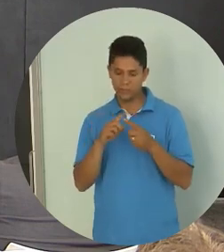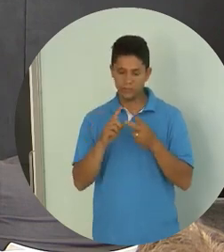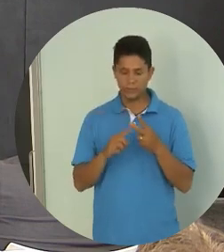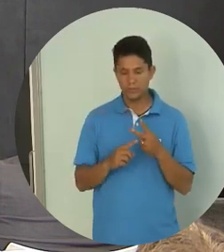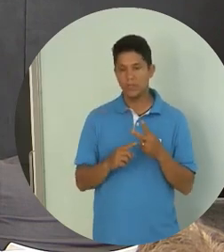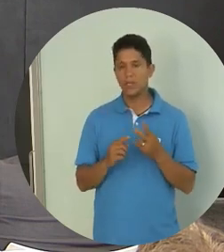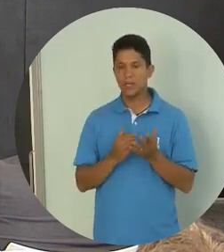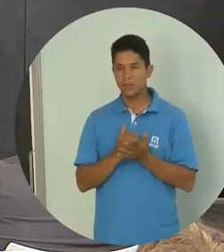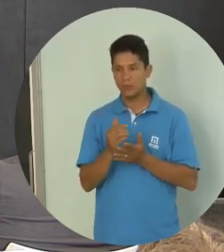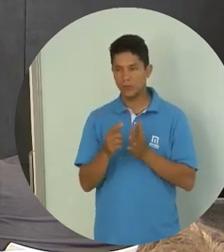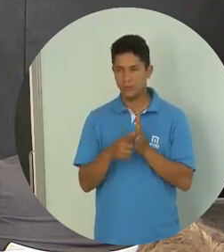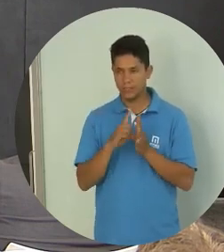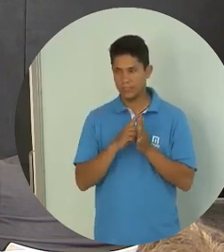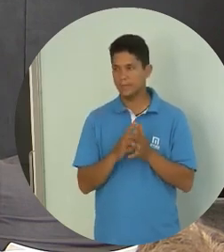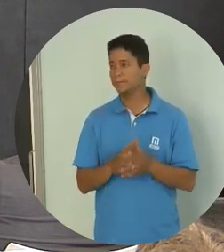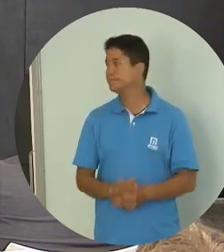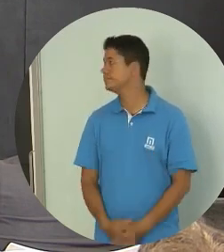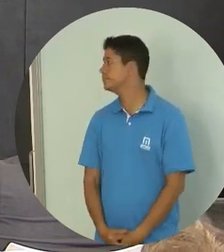a minha apresentação. Tá?